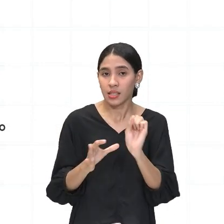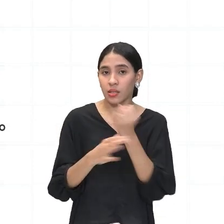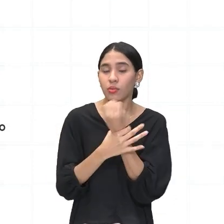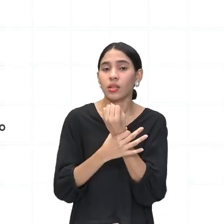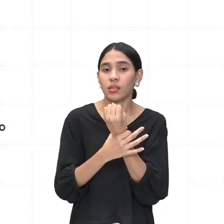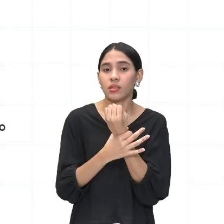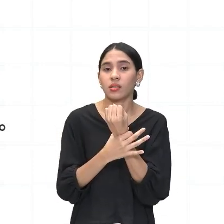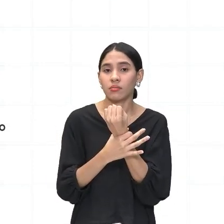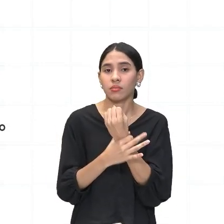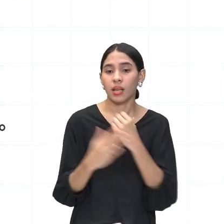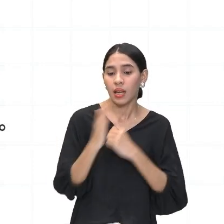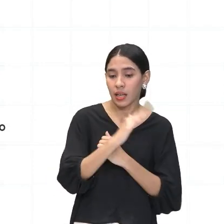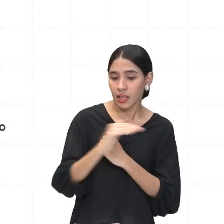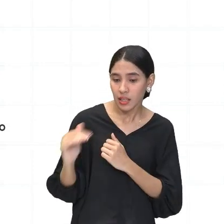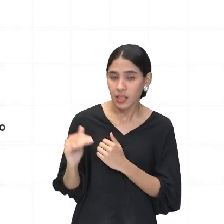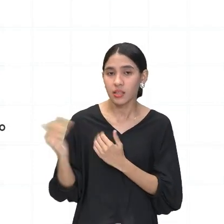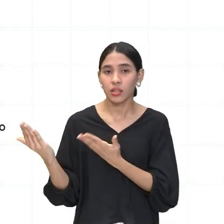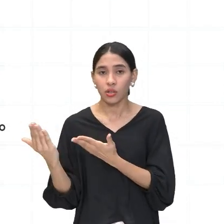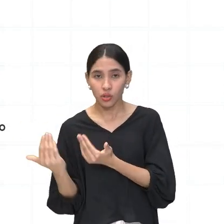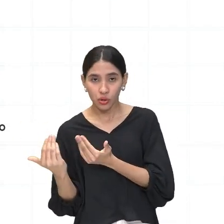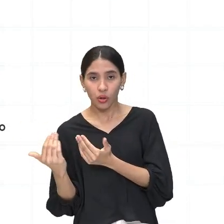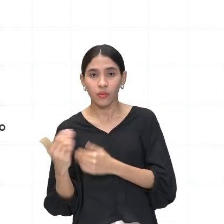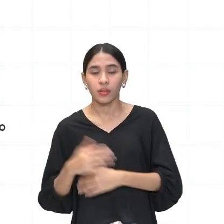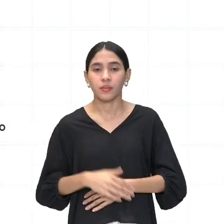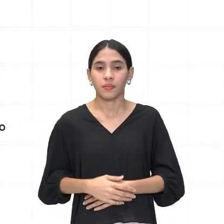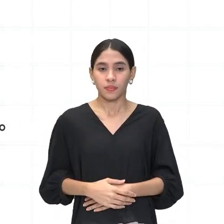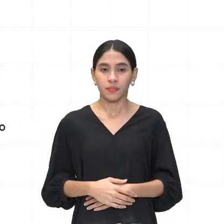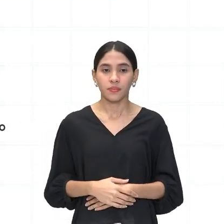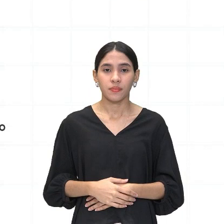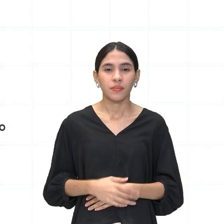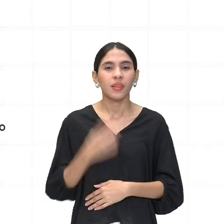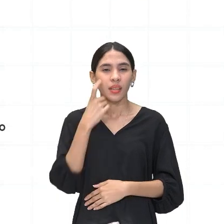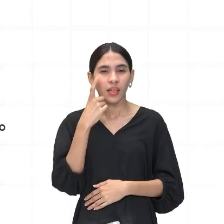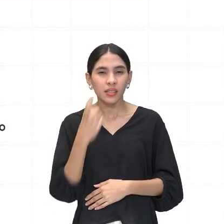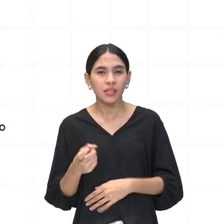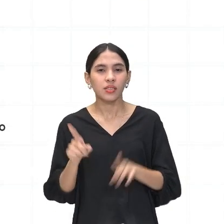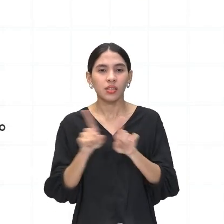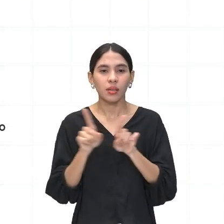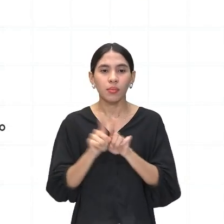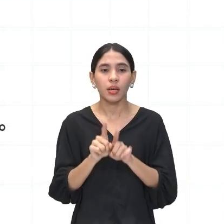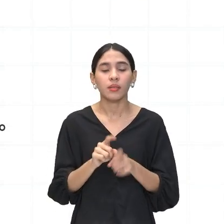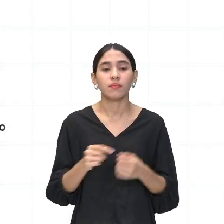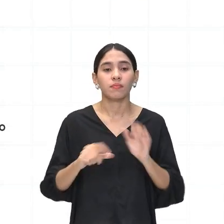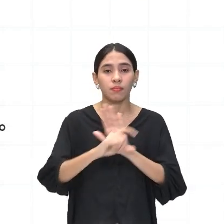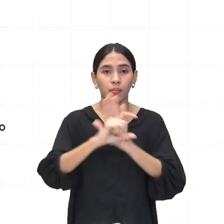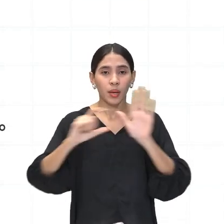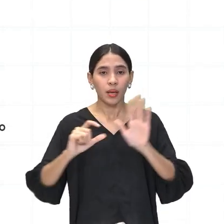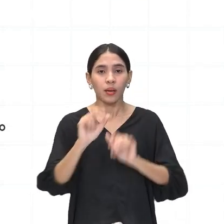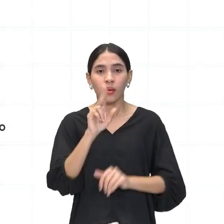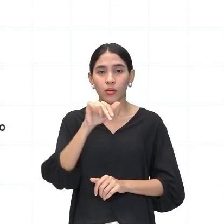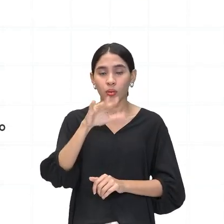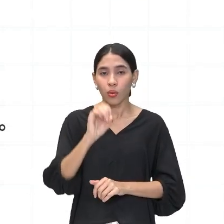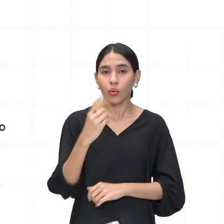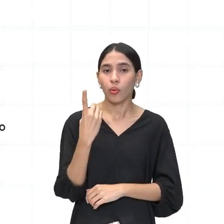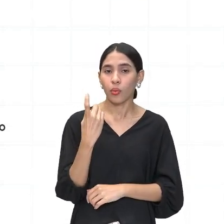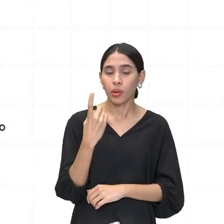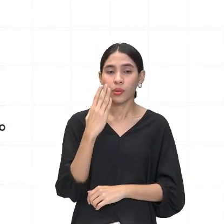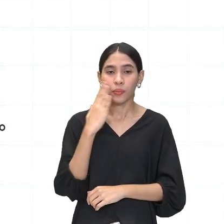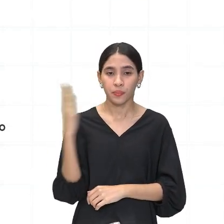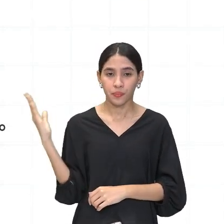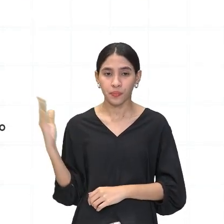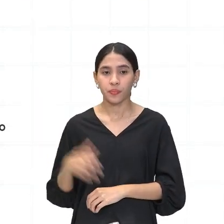dessas pessoas que estão se desenvolvendo. E olha só que interessante, um parágrafo único relacionado a este artigo 4º, não